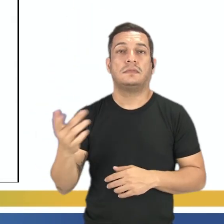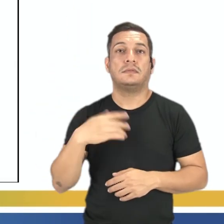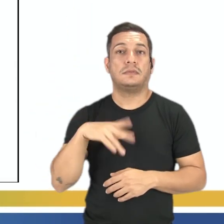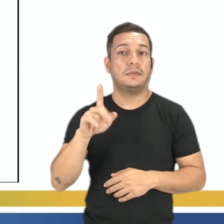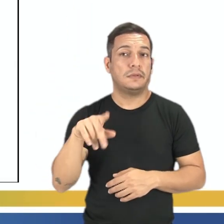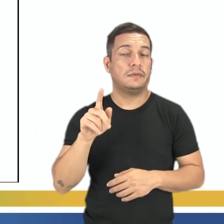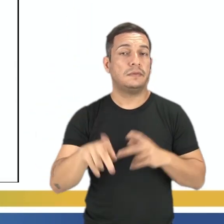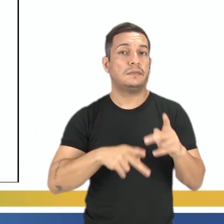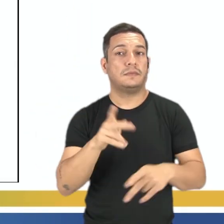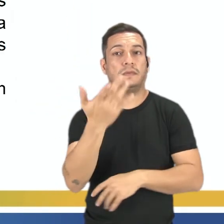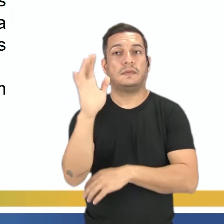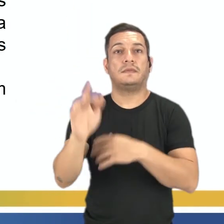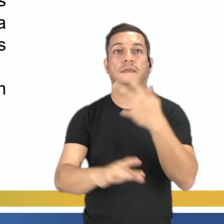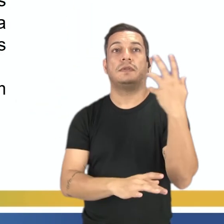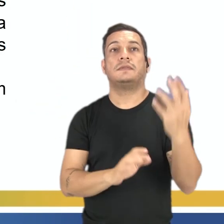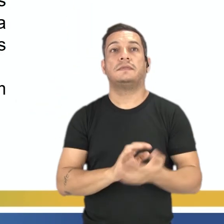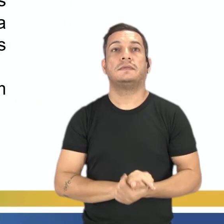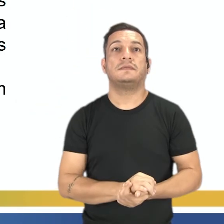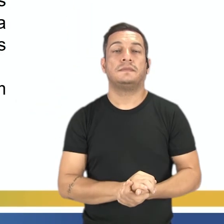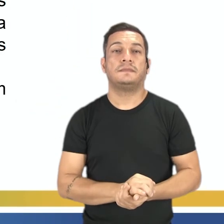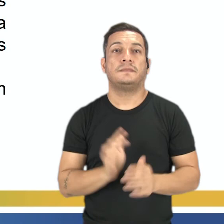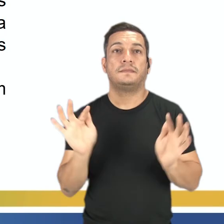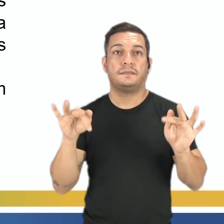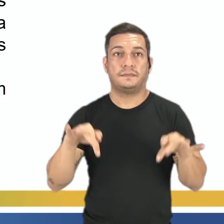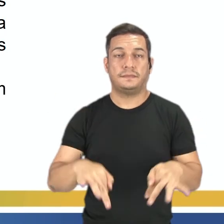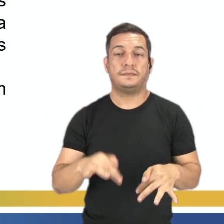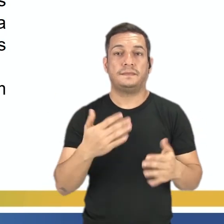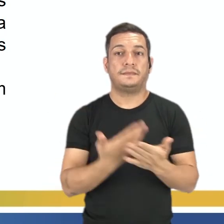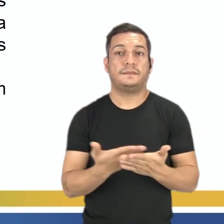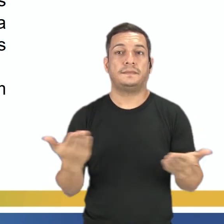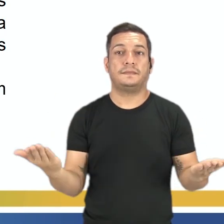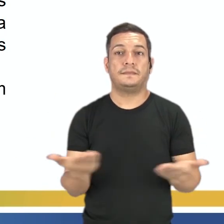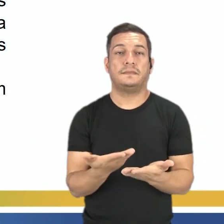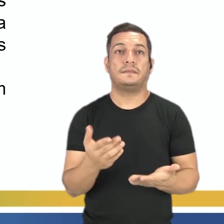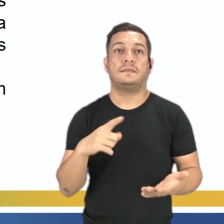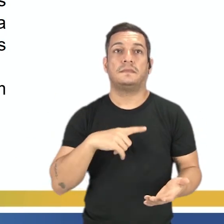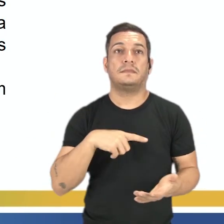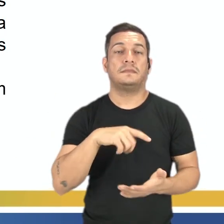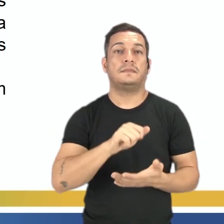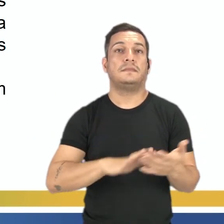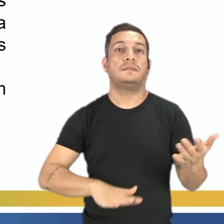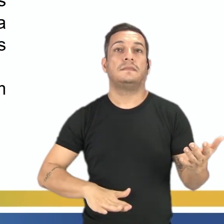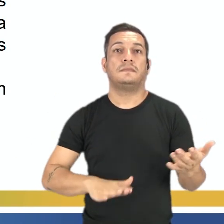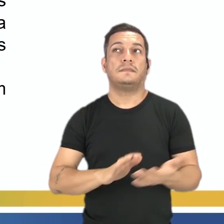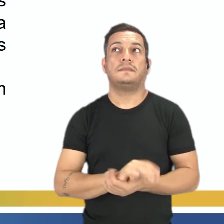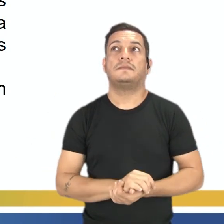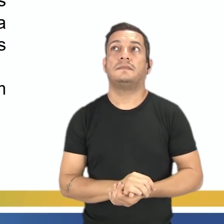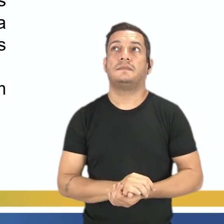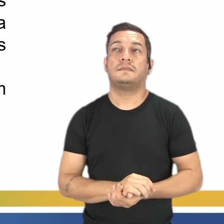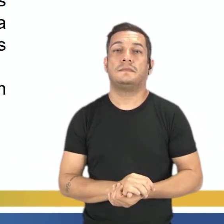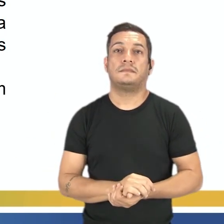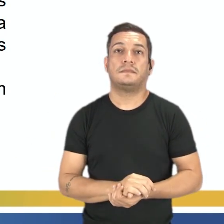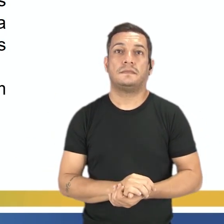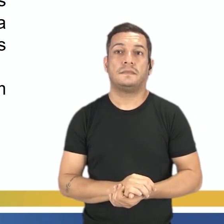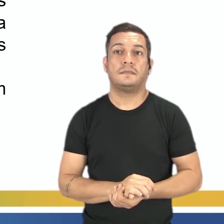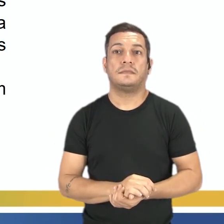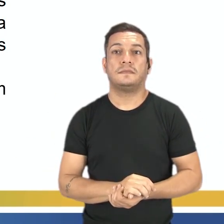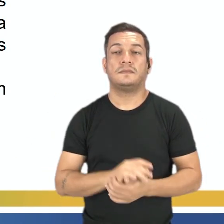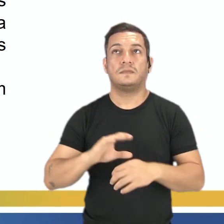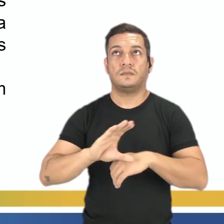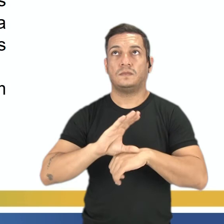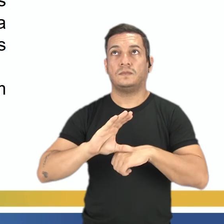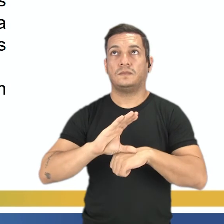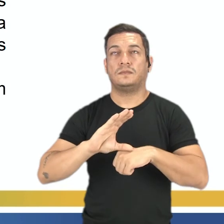os verdadeiros povos da floresta. Para nós concluirmos a nossa aula de hoje, nós temos aí um exercício, onde fala, né,